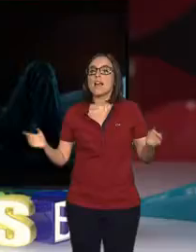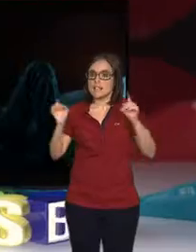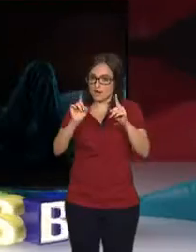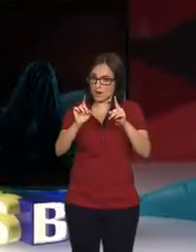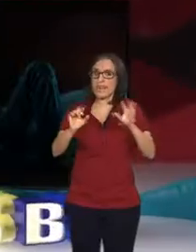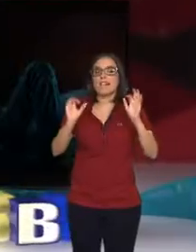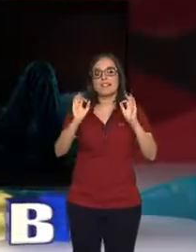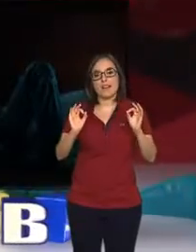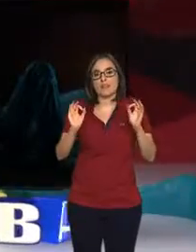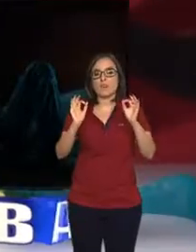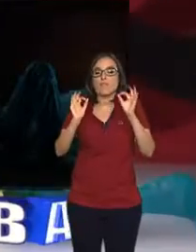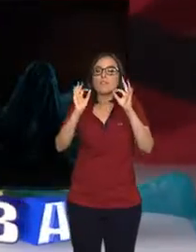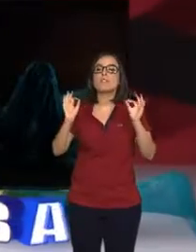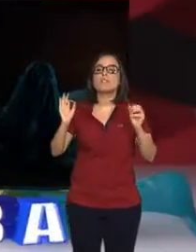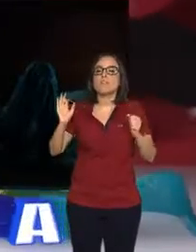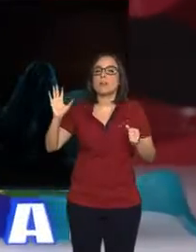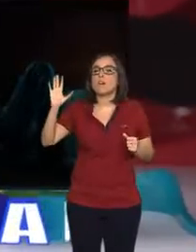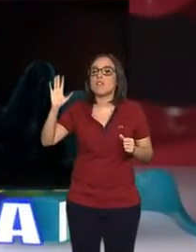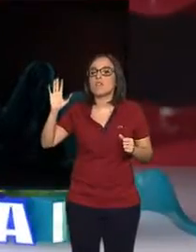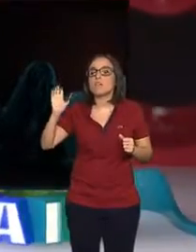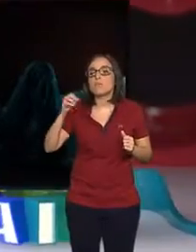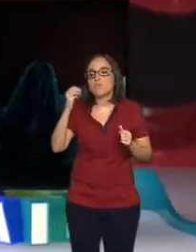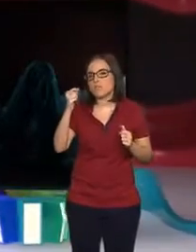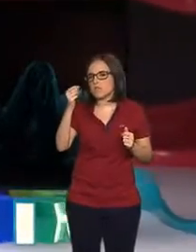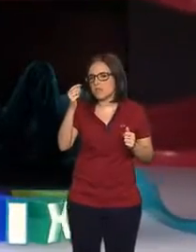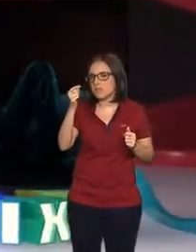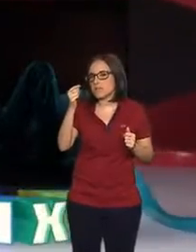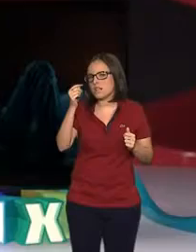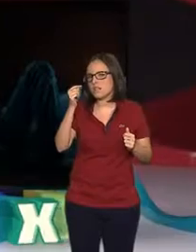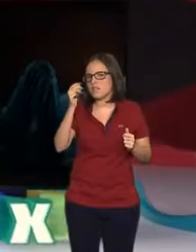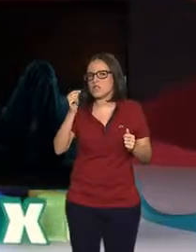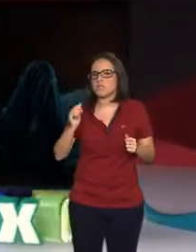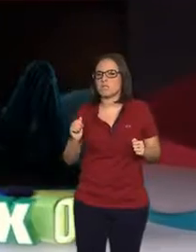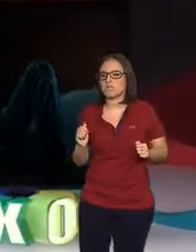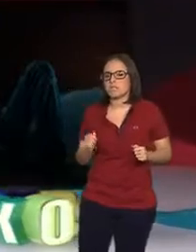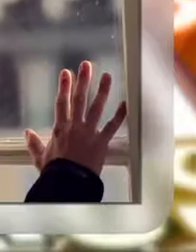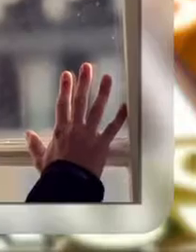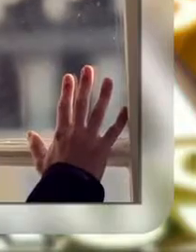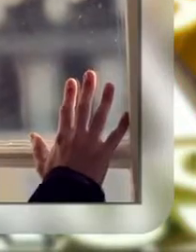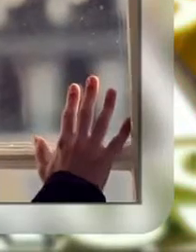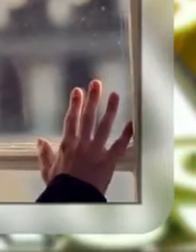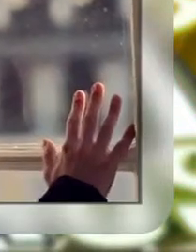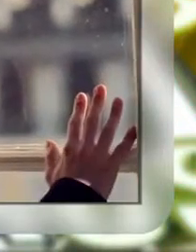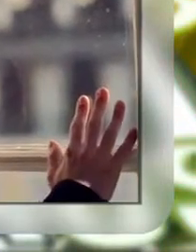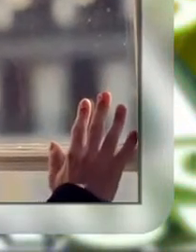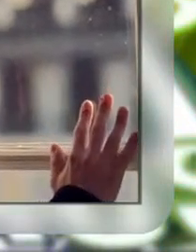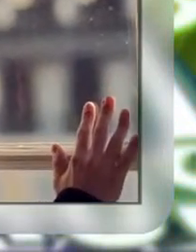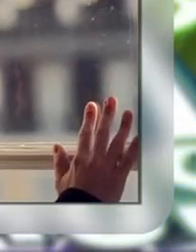e agora Leandro sofre junto da janela Provavelmente porque o vidro não está limpo e aquilo que faz a confusão